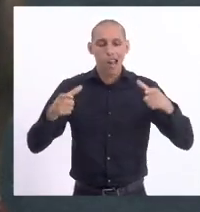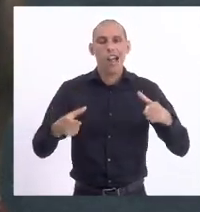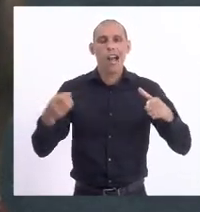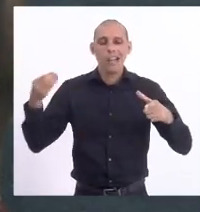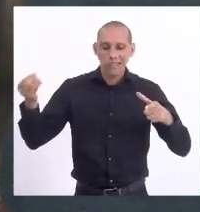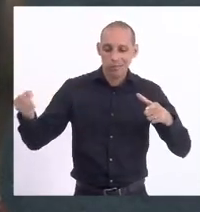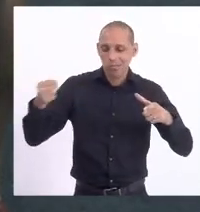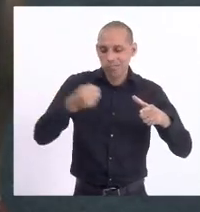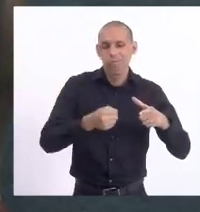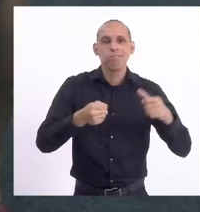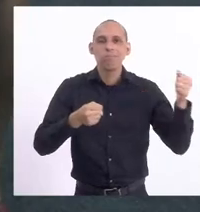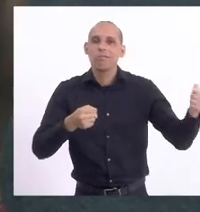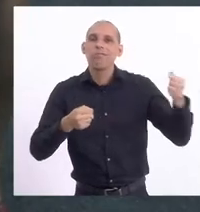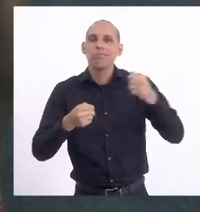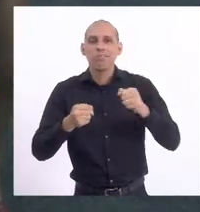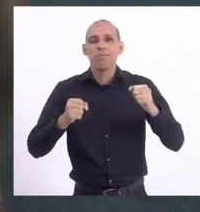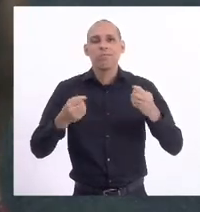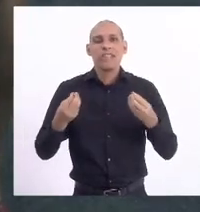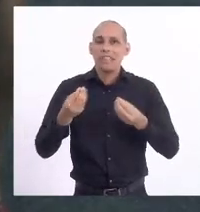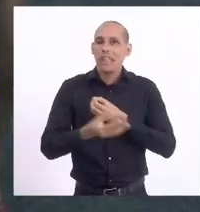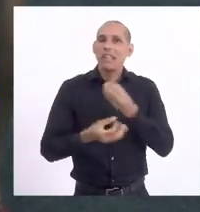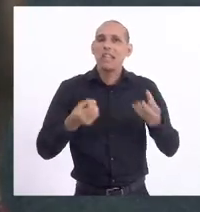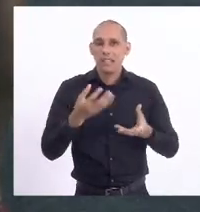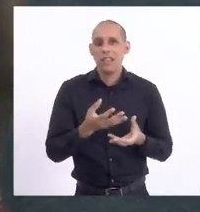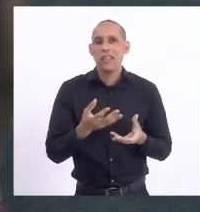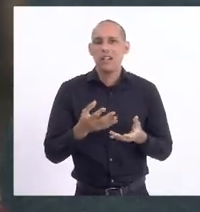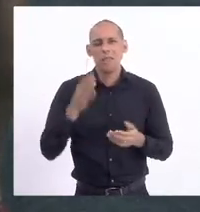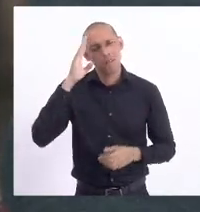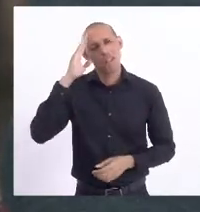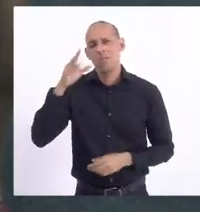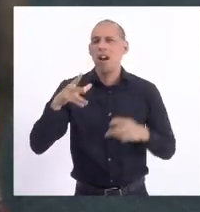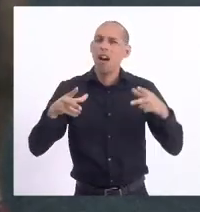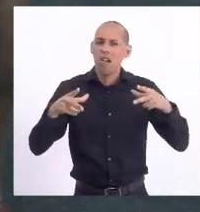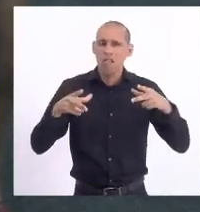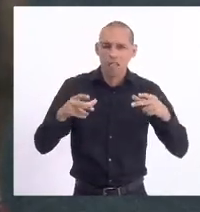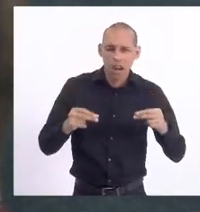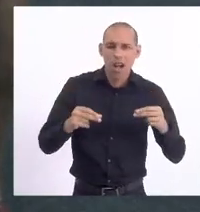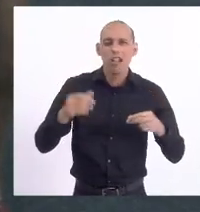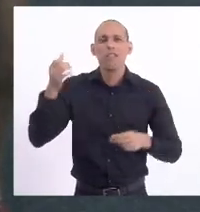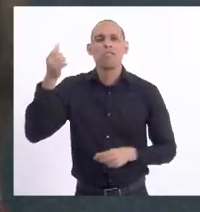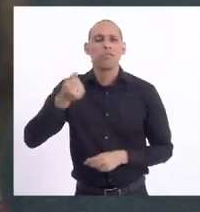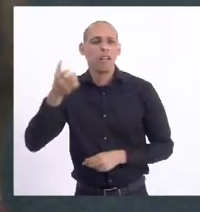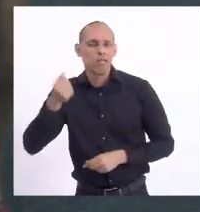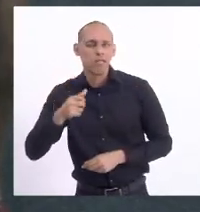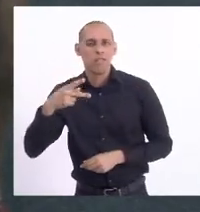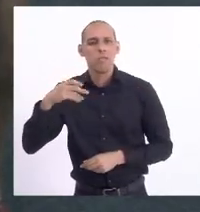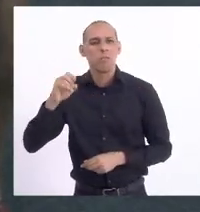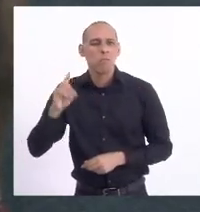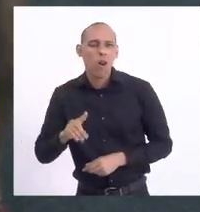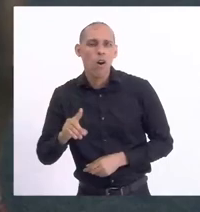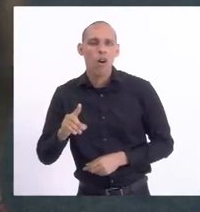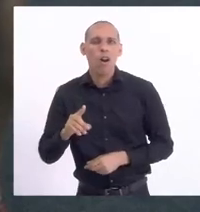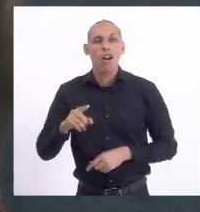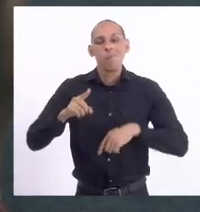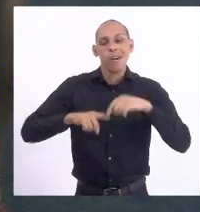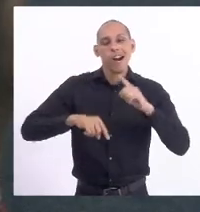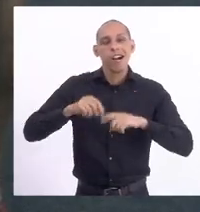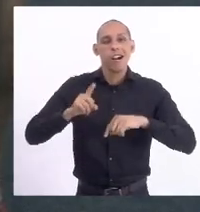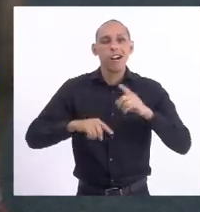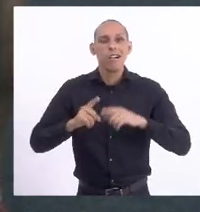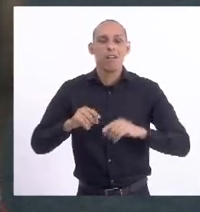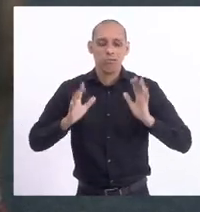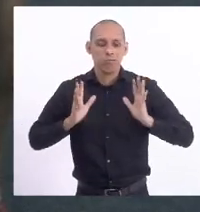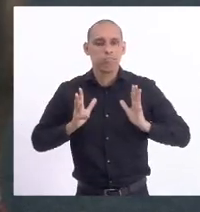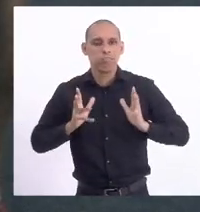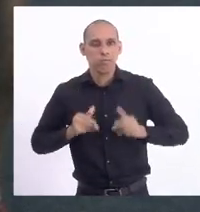doação, principalmente, presidente, fralda descartável, leite em pó, material de higiene